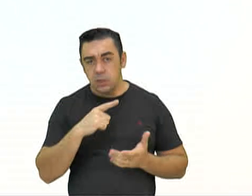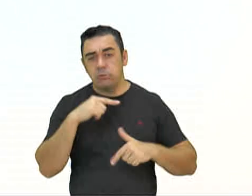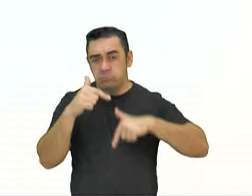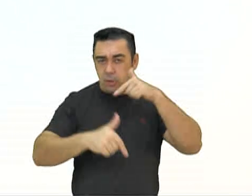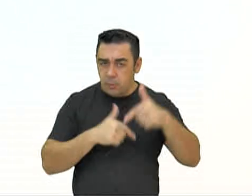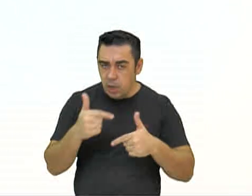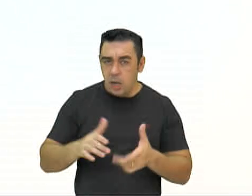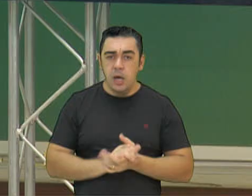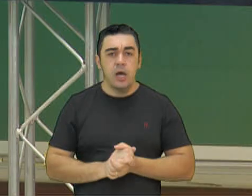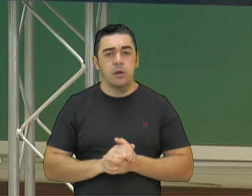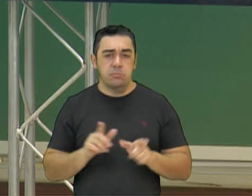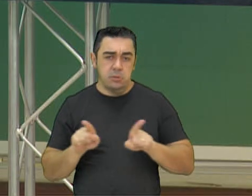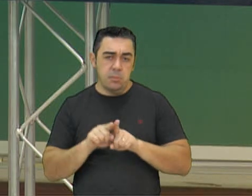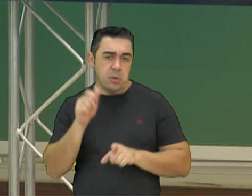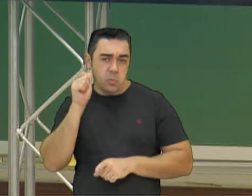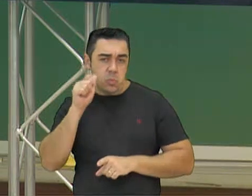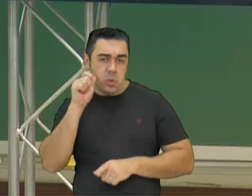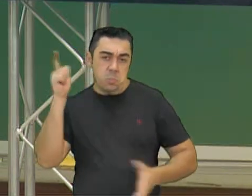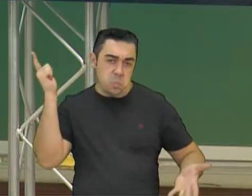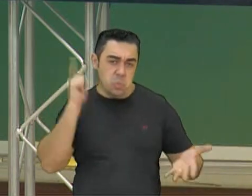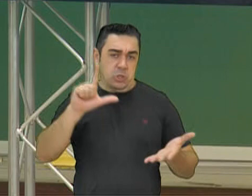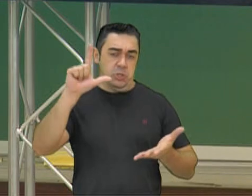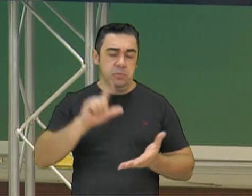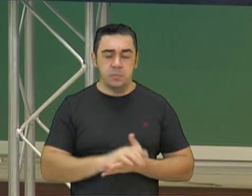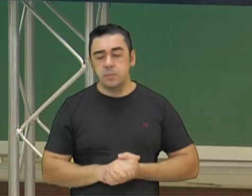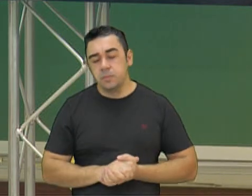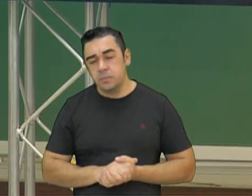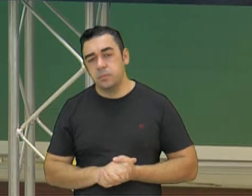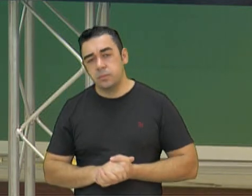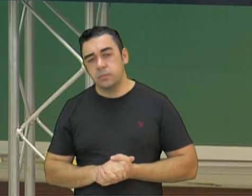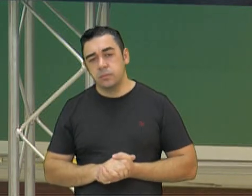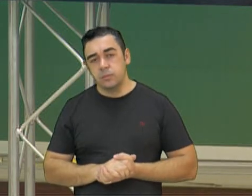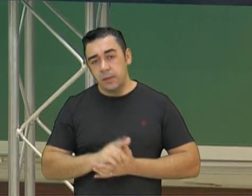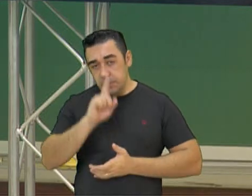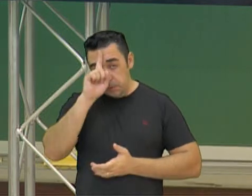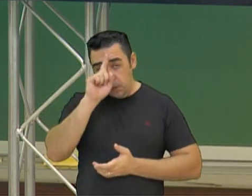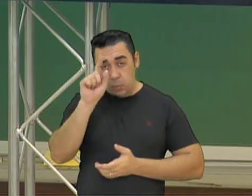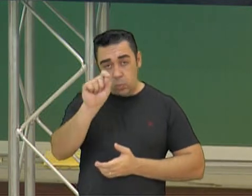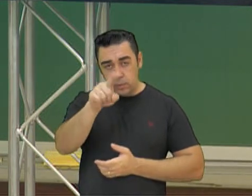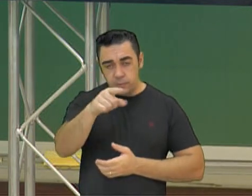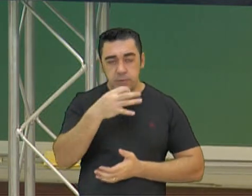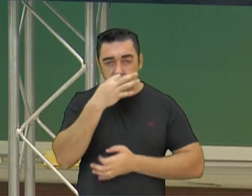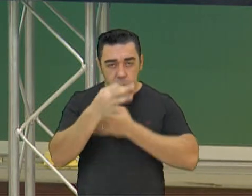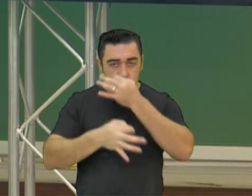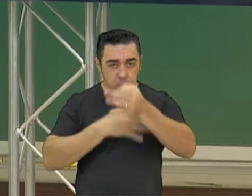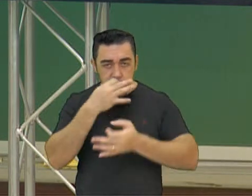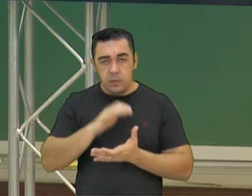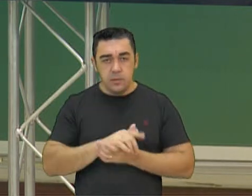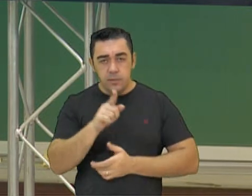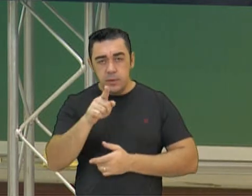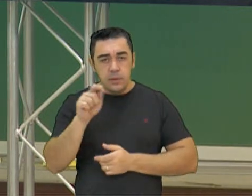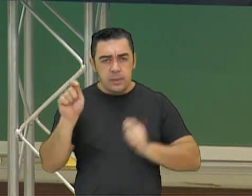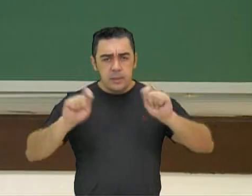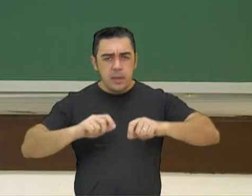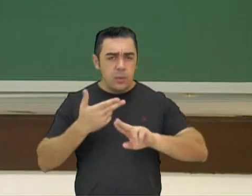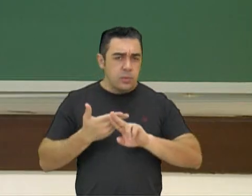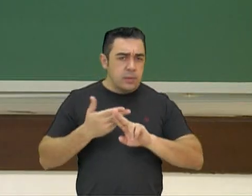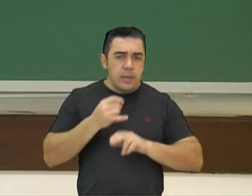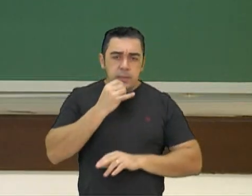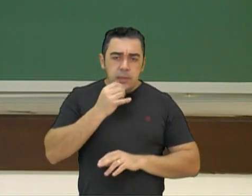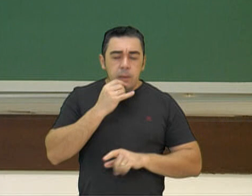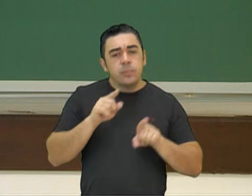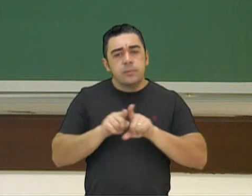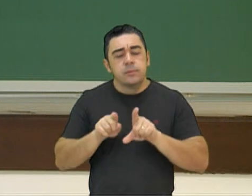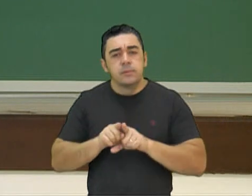e conquistas, né, da mulher. A ideia é que você argumente sobre isso, né? Você pode usar aí tanto da exemplificação